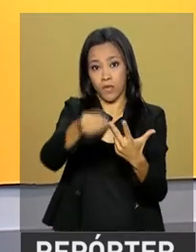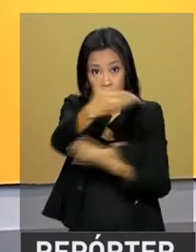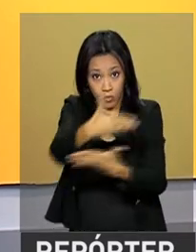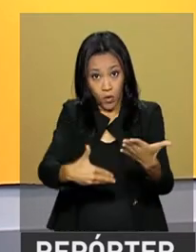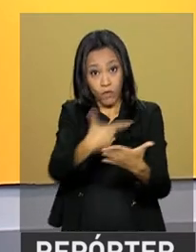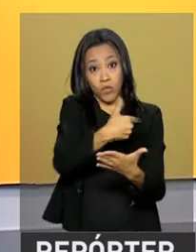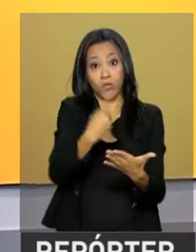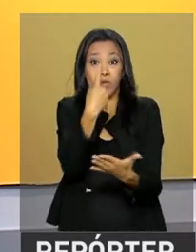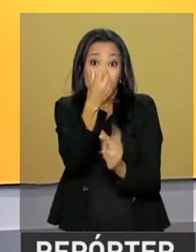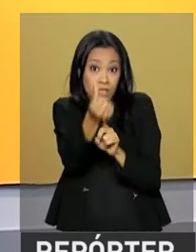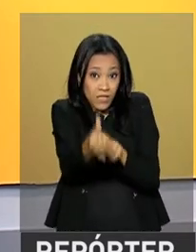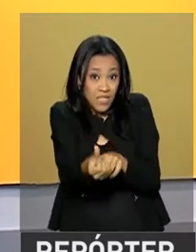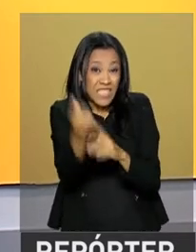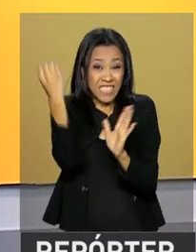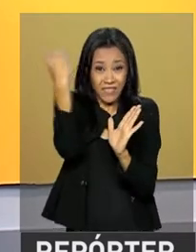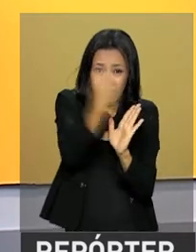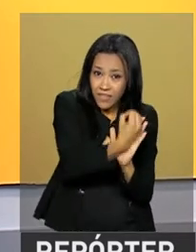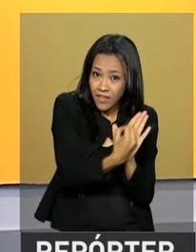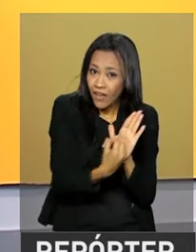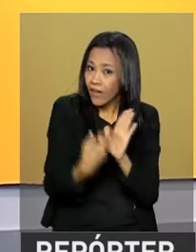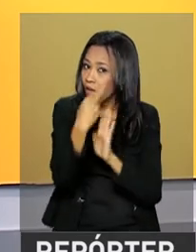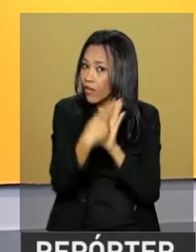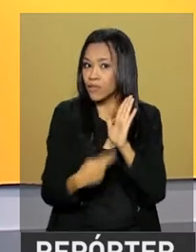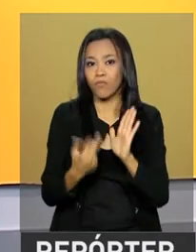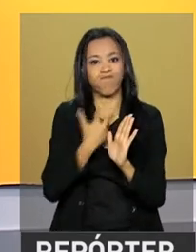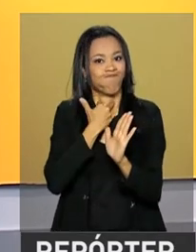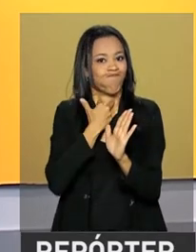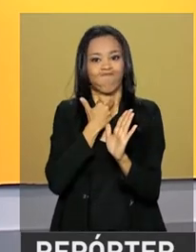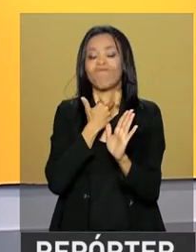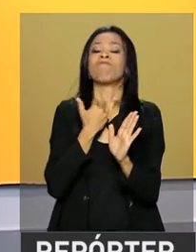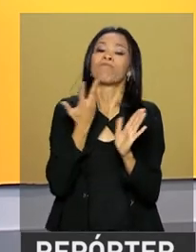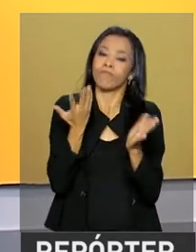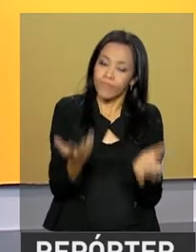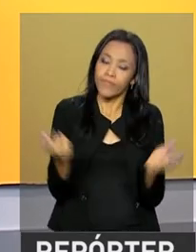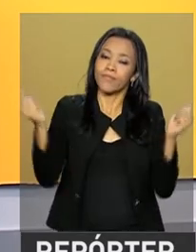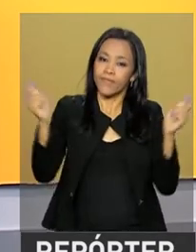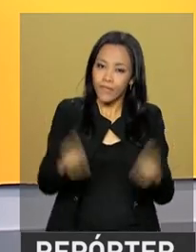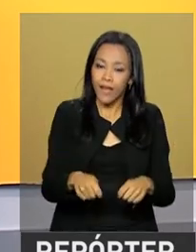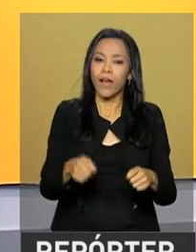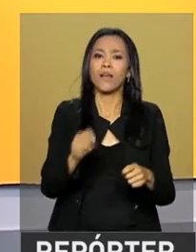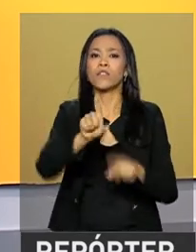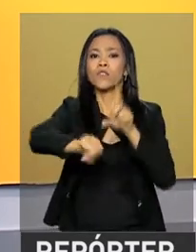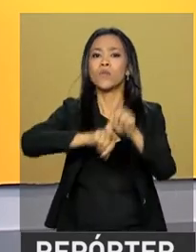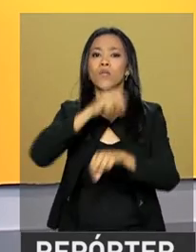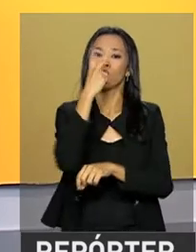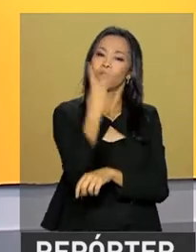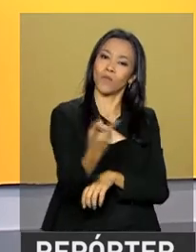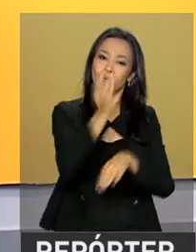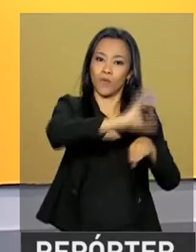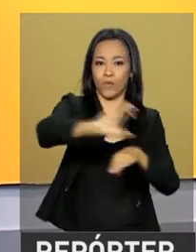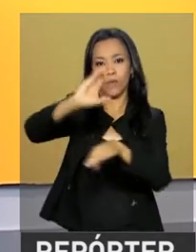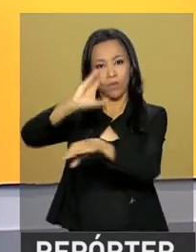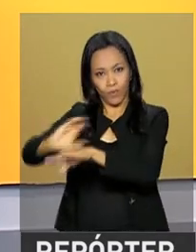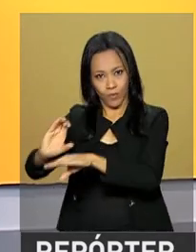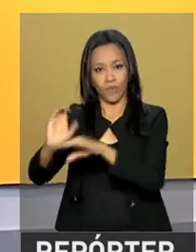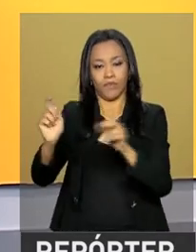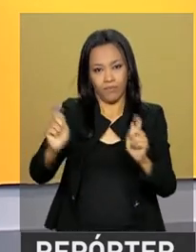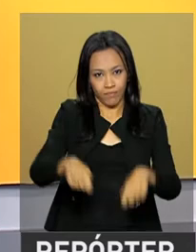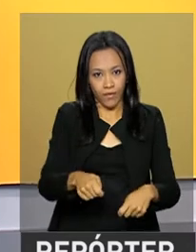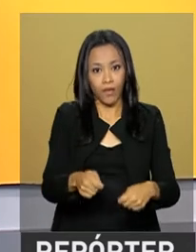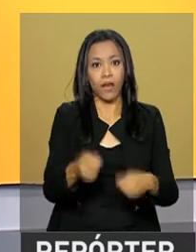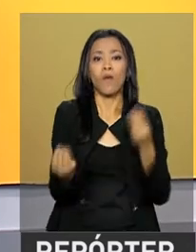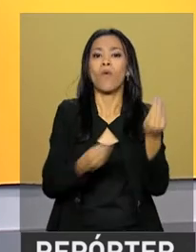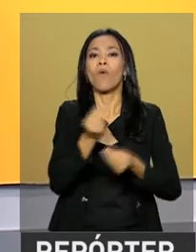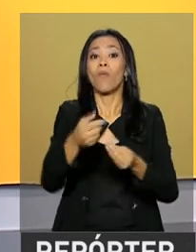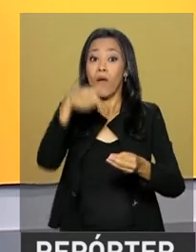que não tenham zerado a prova de redação é possível concorrer em até duas opções de cursos por